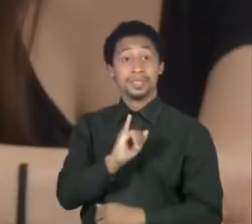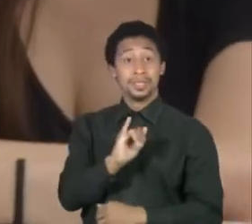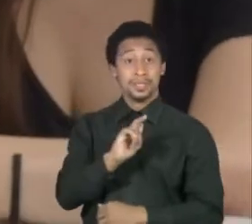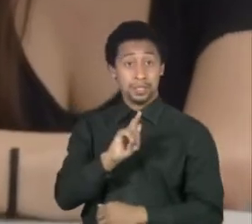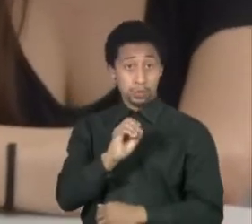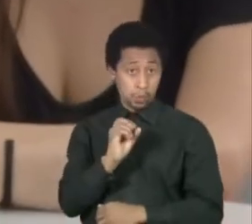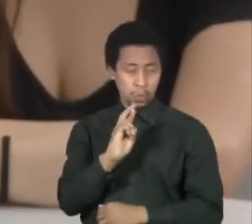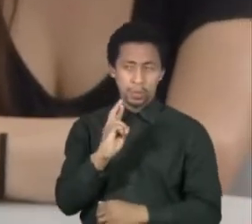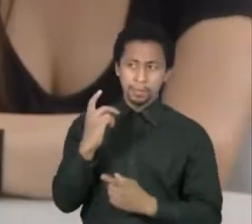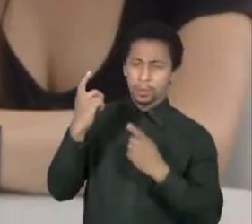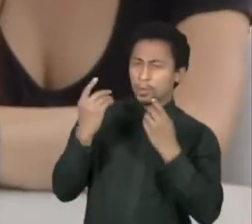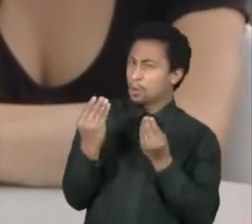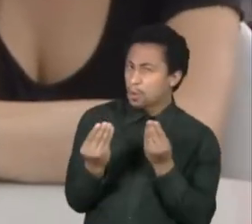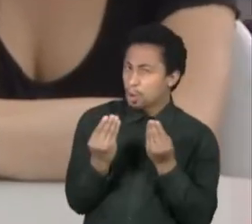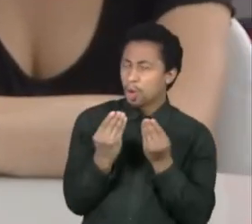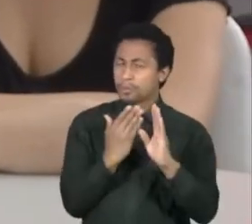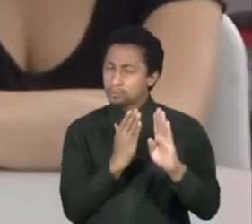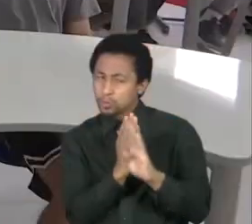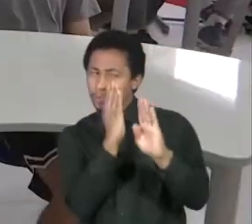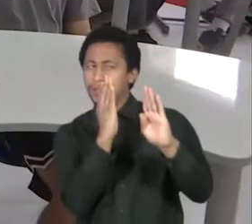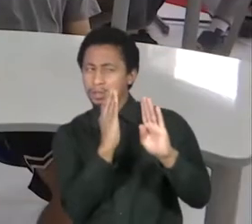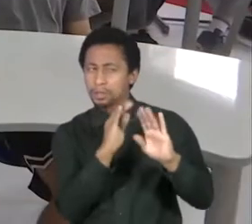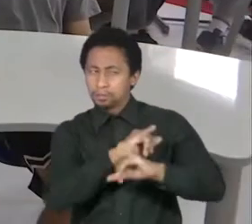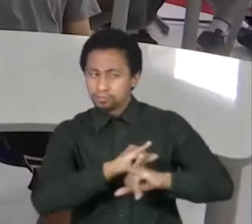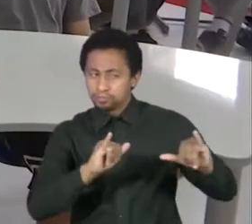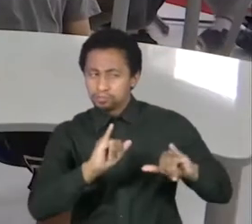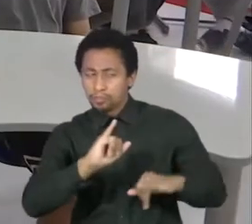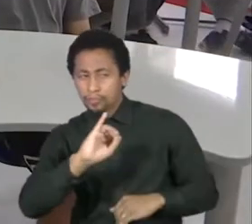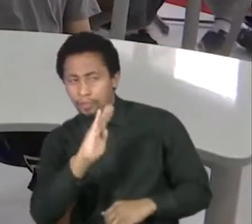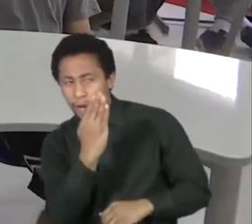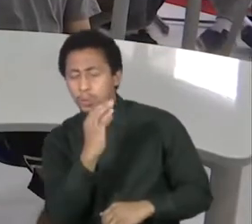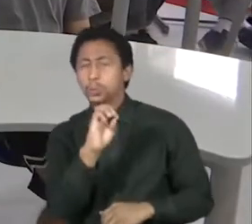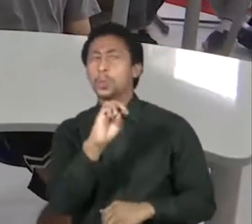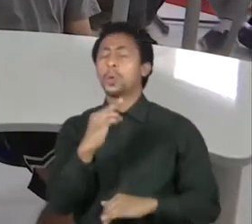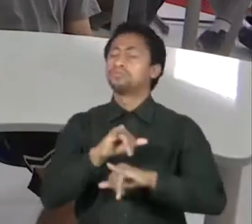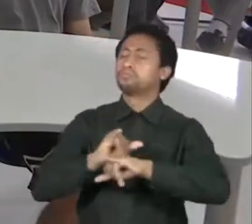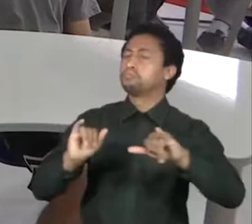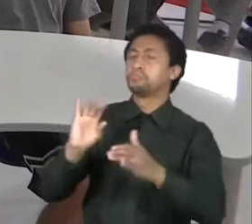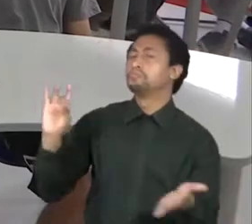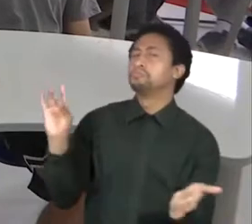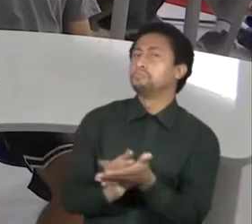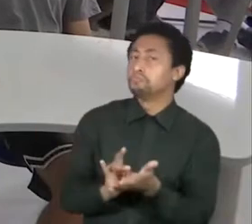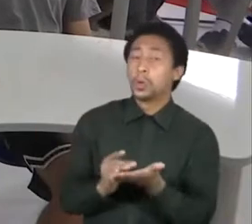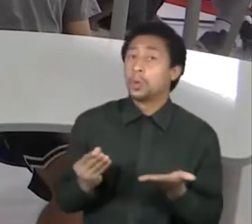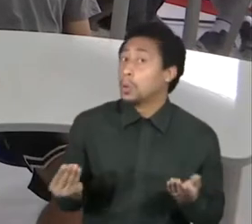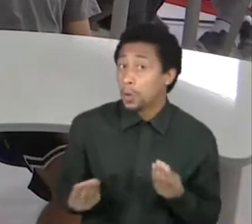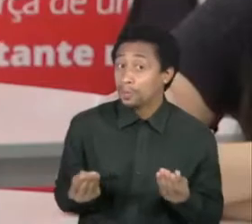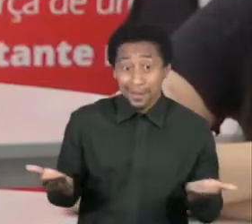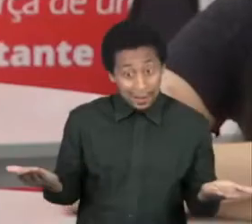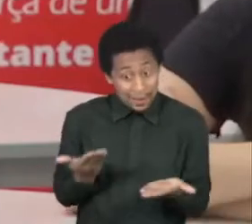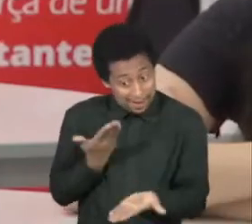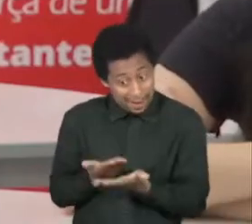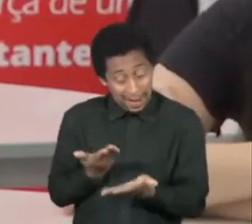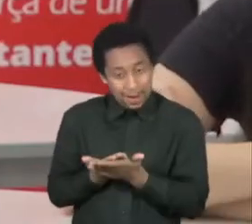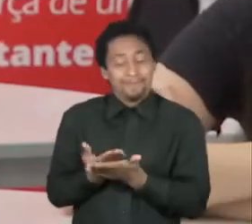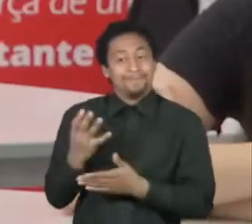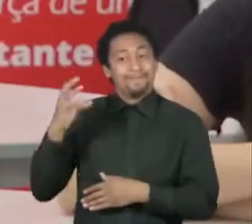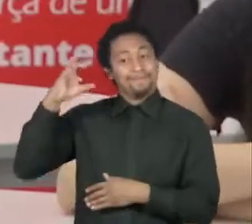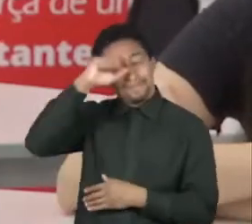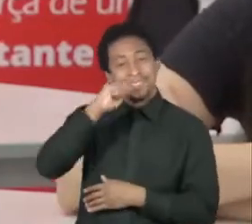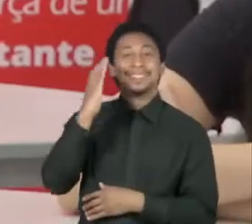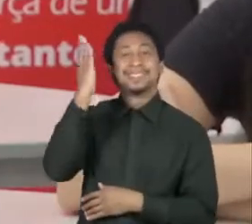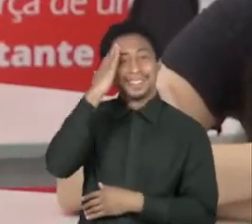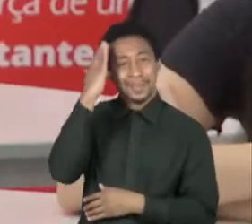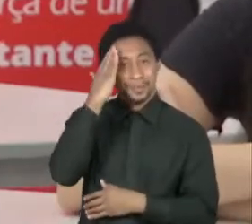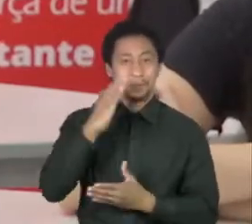como identificar esse tipo de informação falsa. Graças às aulas, hoje ele já sabe muito bem. A pesquisa ampliada e